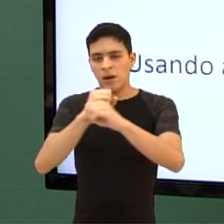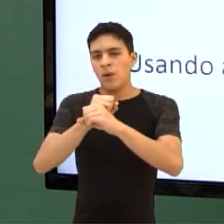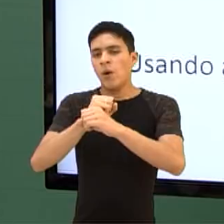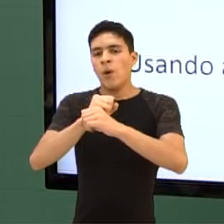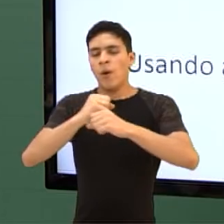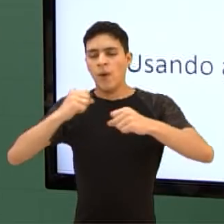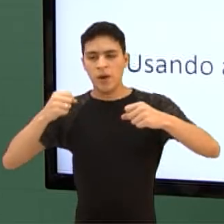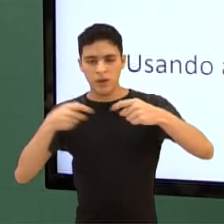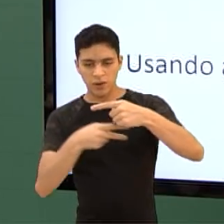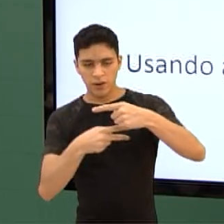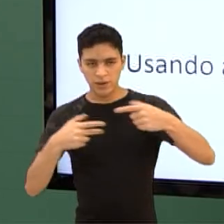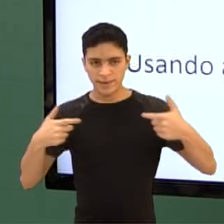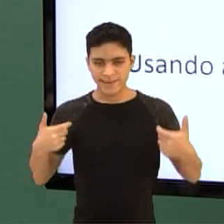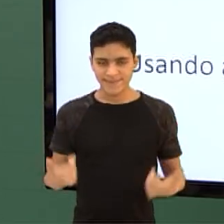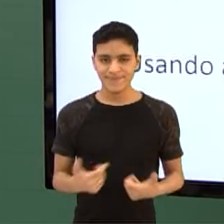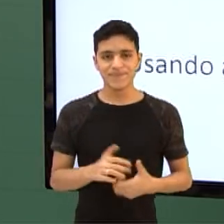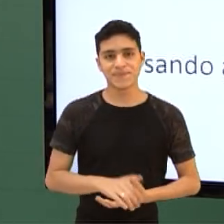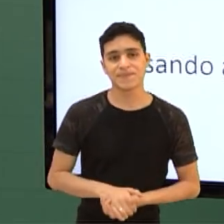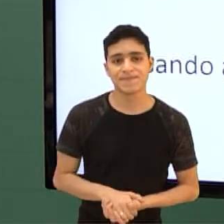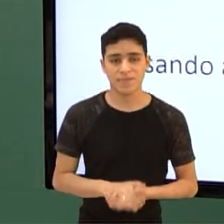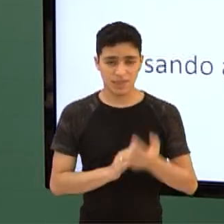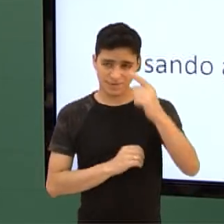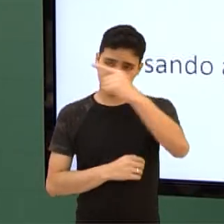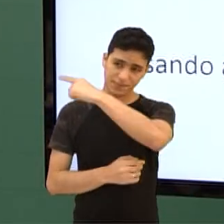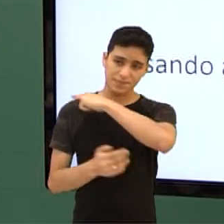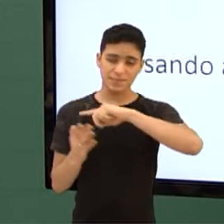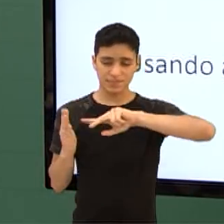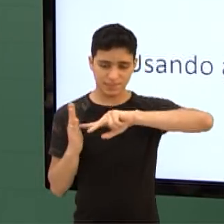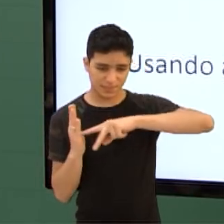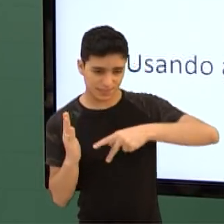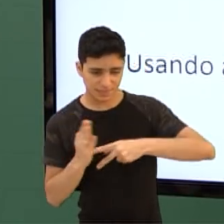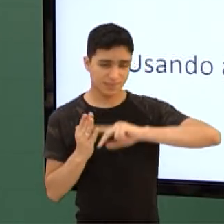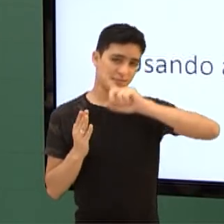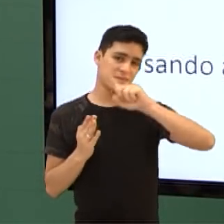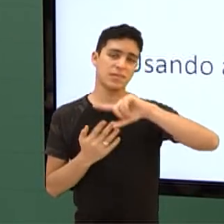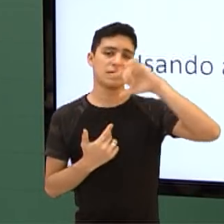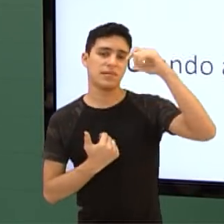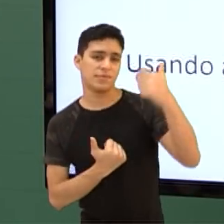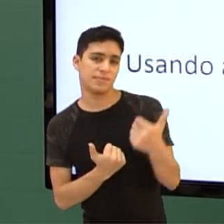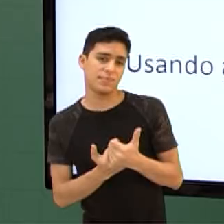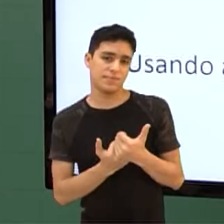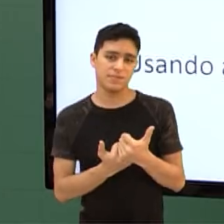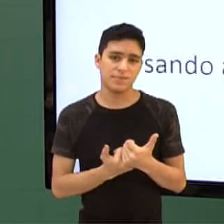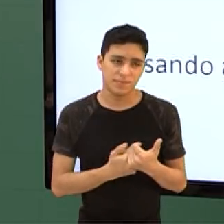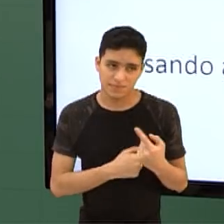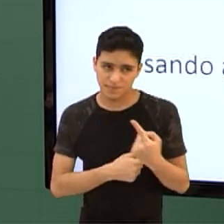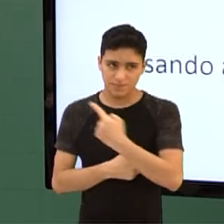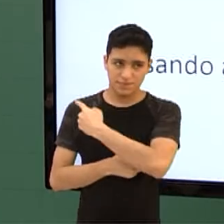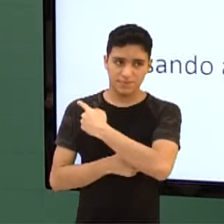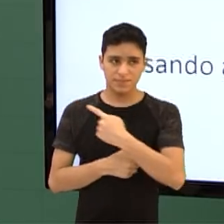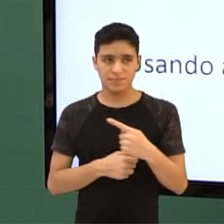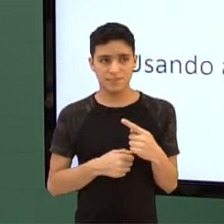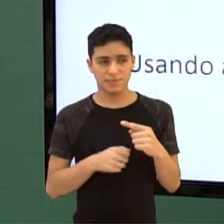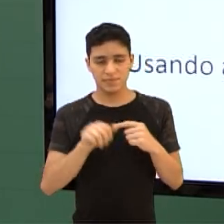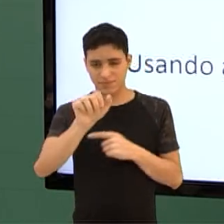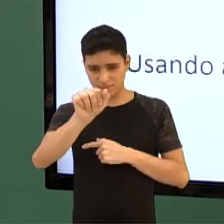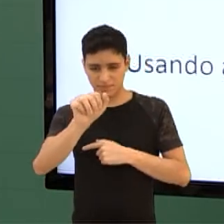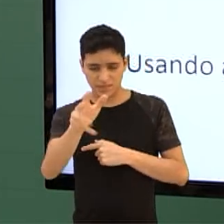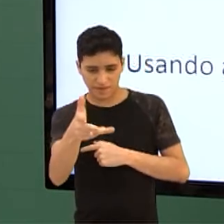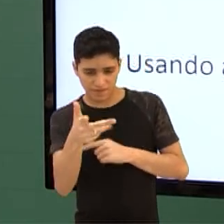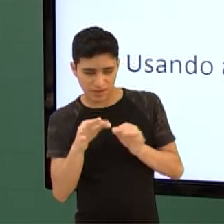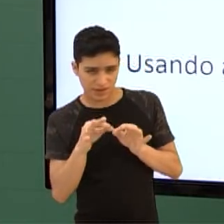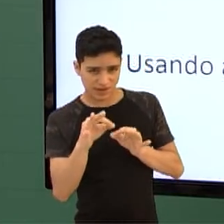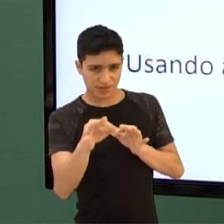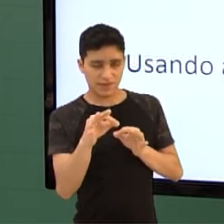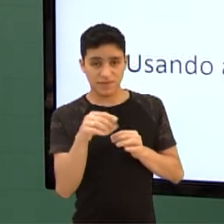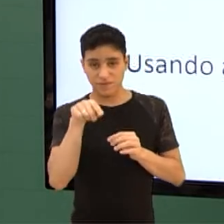Eu passo esse 2 dividindo para o outro lado. O que eu fiz aqui? Eu faço uma substituição desse termo aceleração vezes